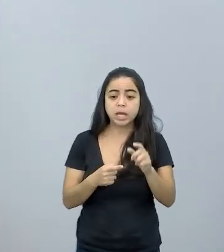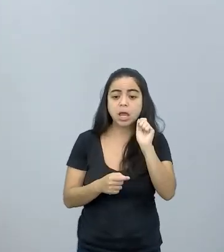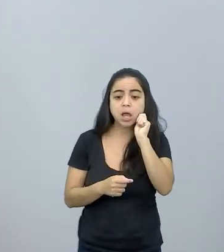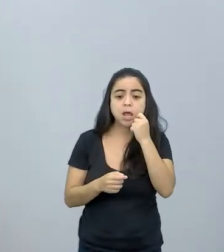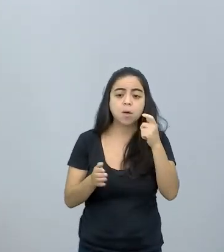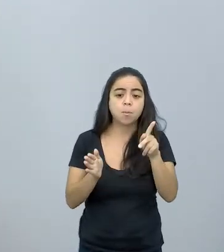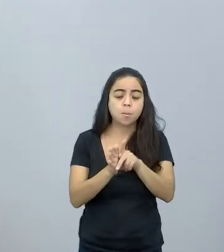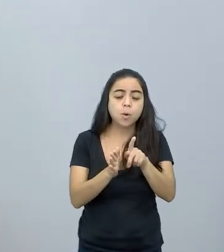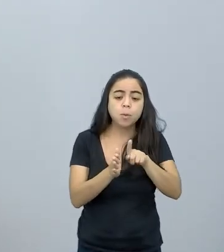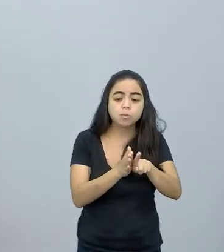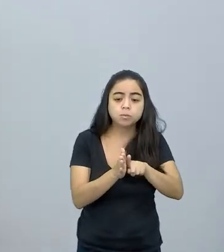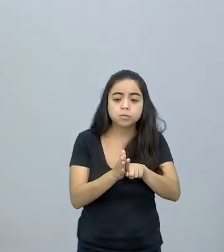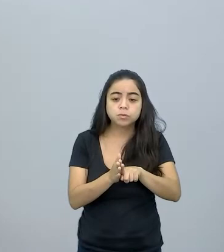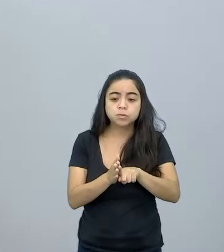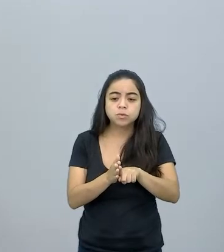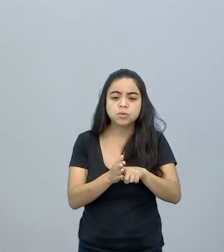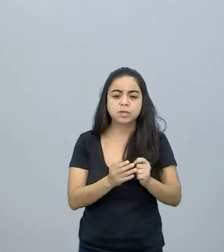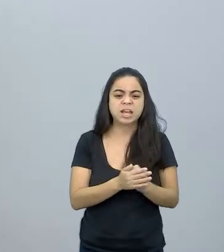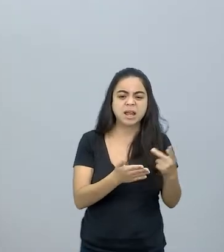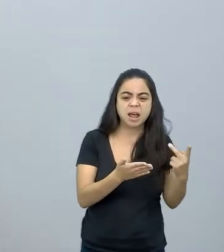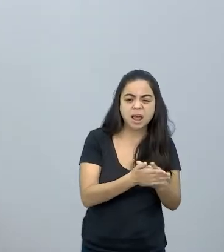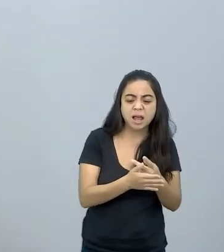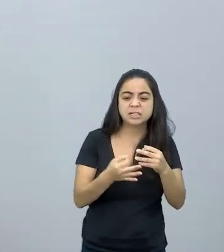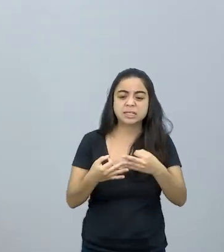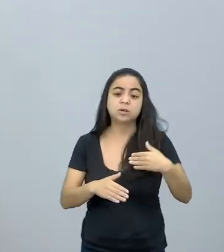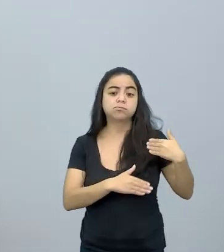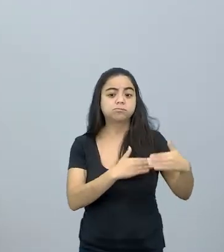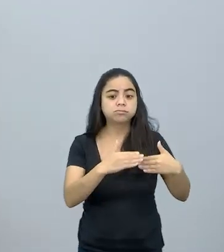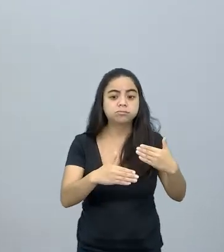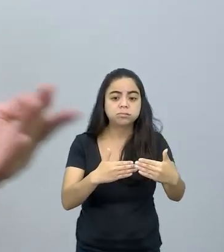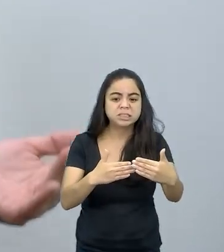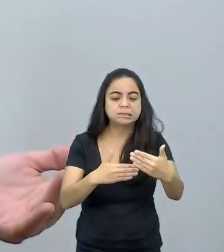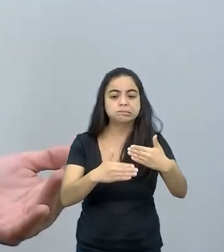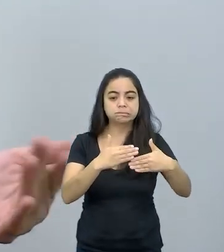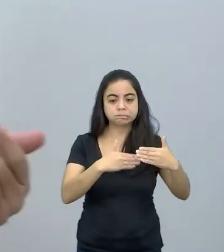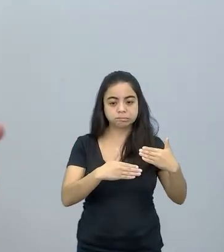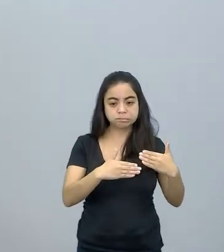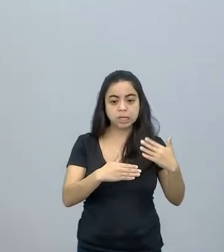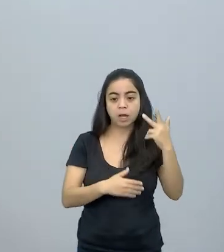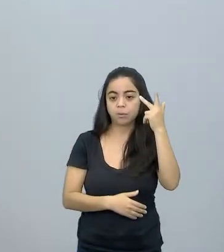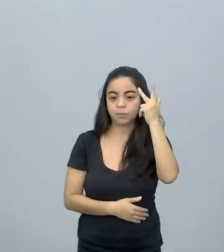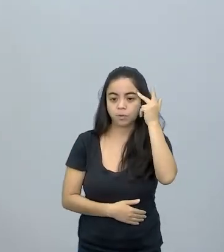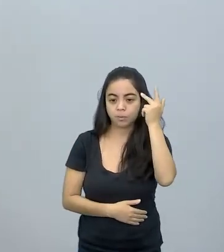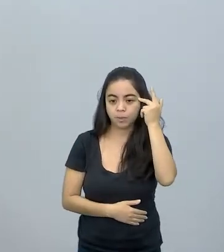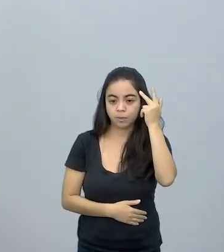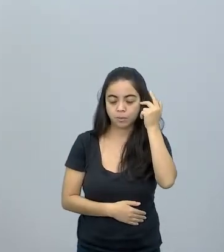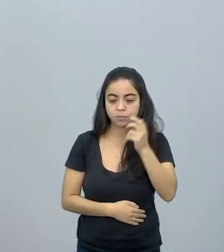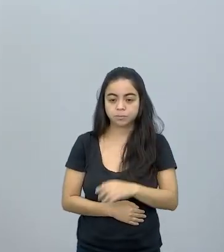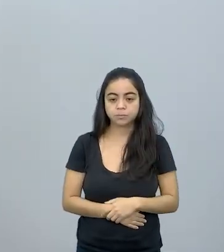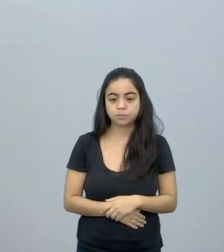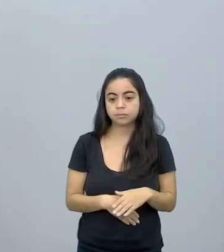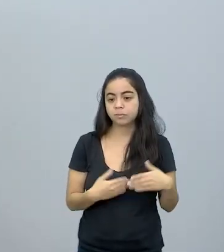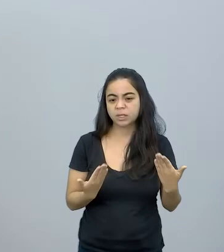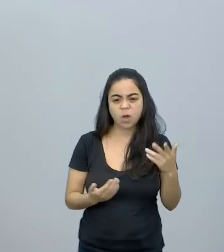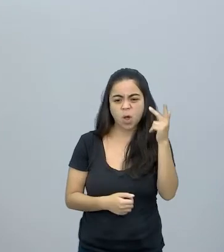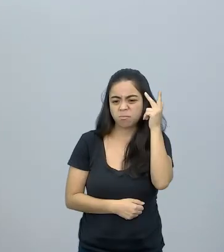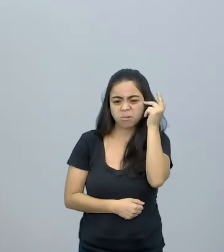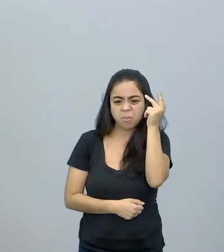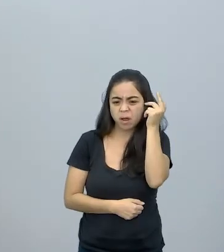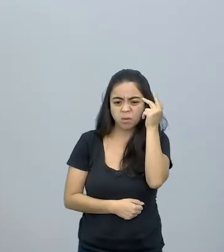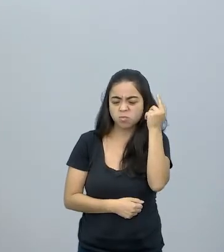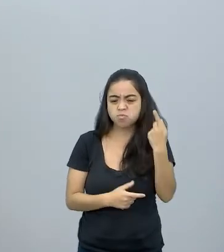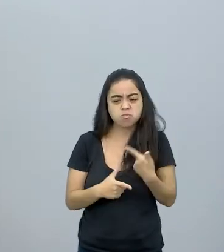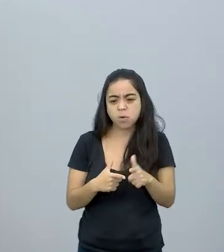pesquisador. Ele erra, ele acerta, ele avança, ele retrocede. Então, isso é normal, isso não é